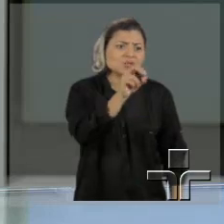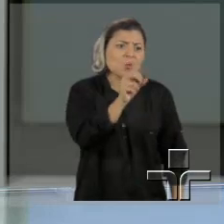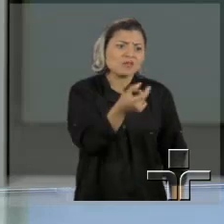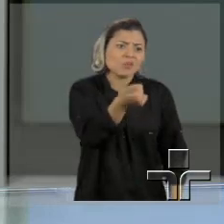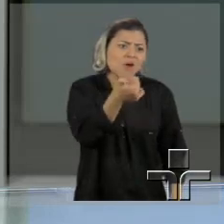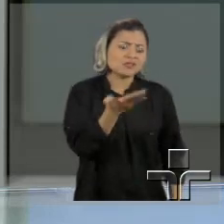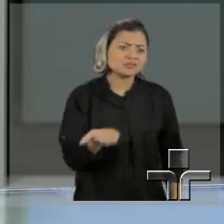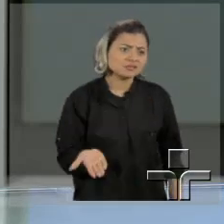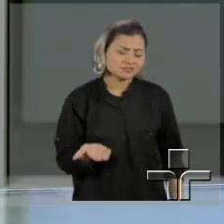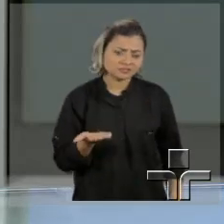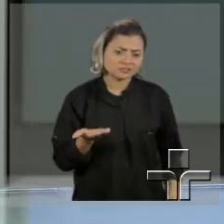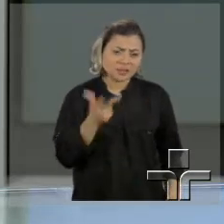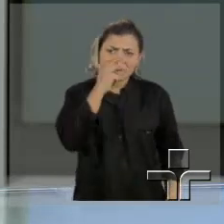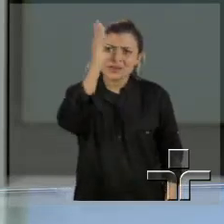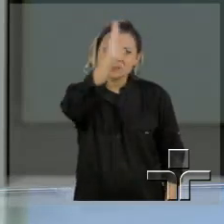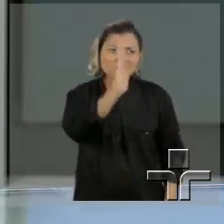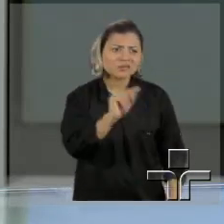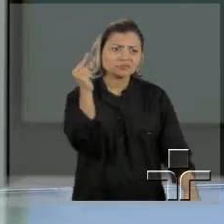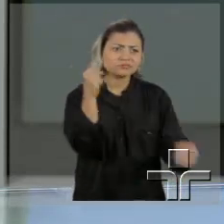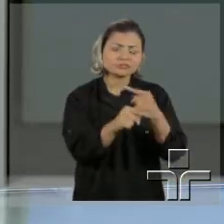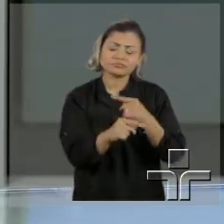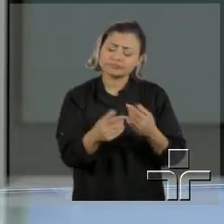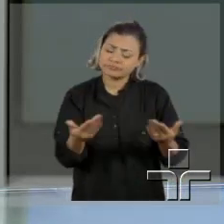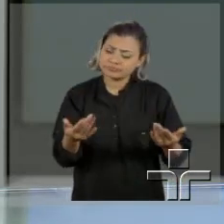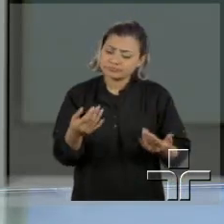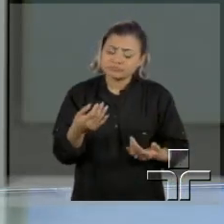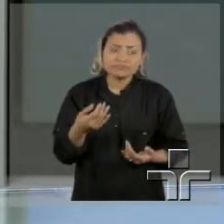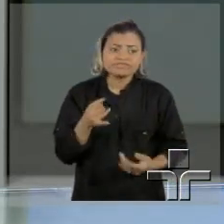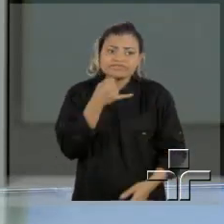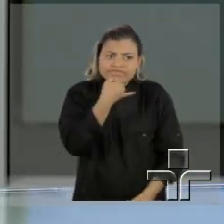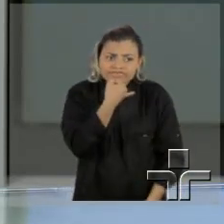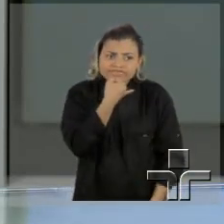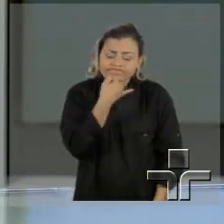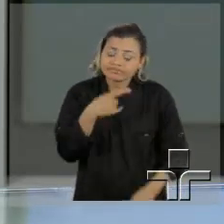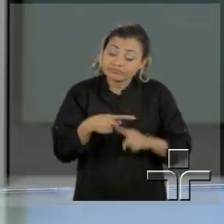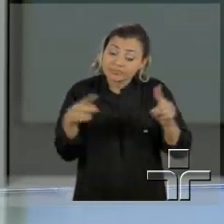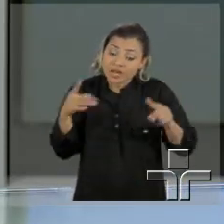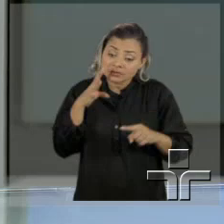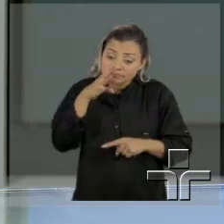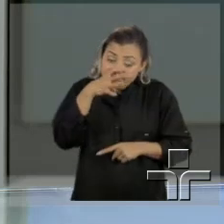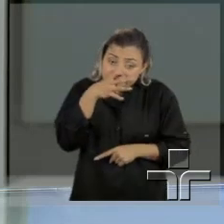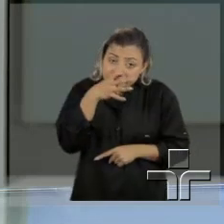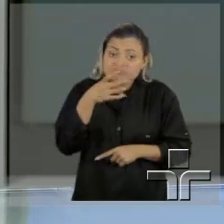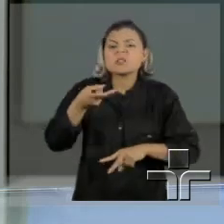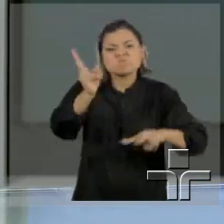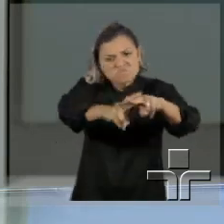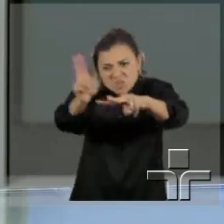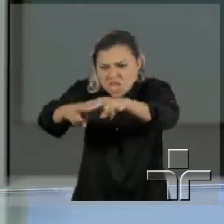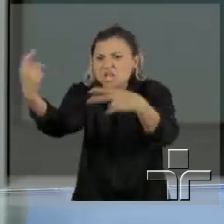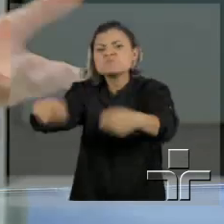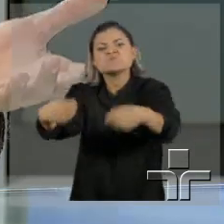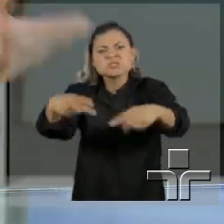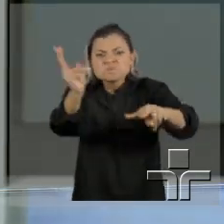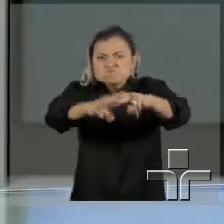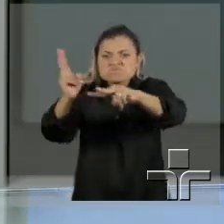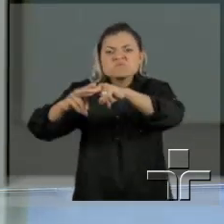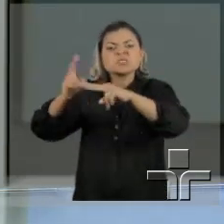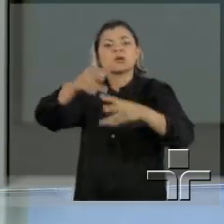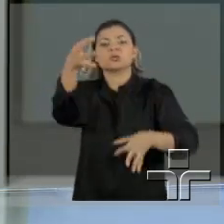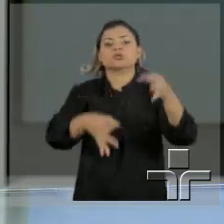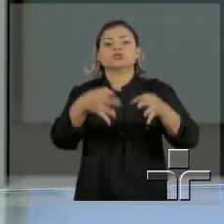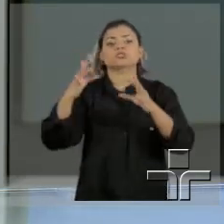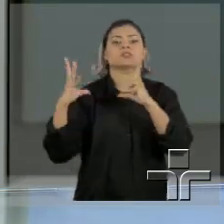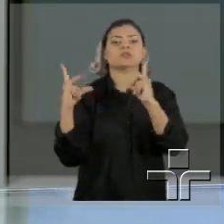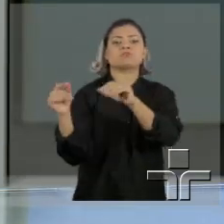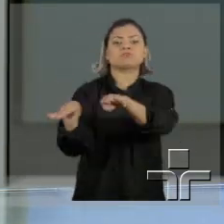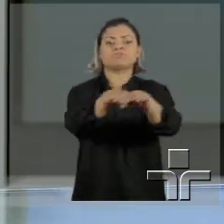A promessa era outra, né? Mas vamos em frente, né? Que eles sejam presos e que a justiça seja igual para